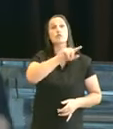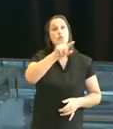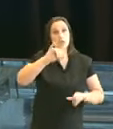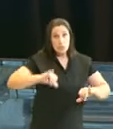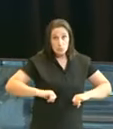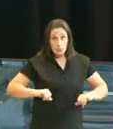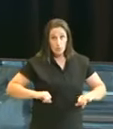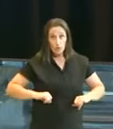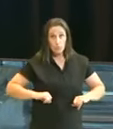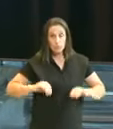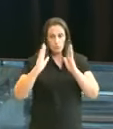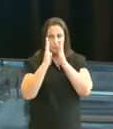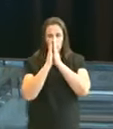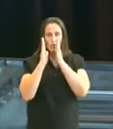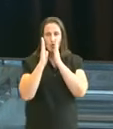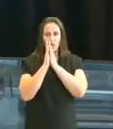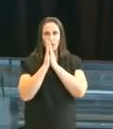ore.